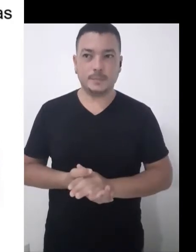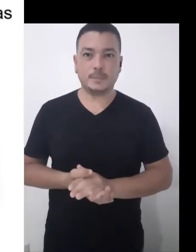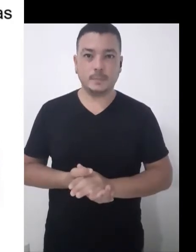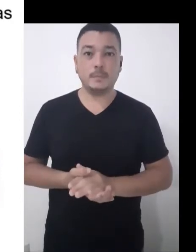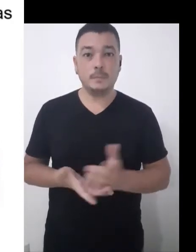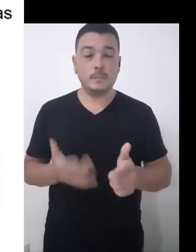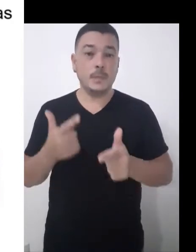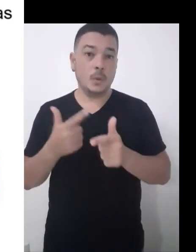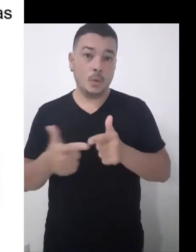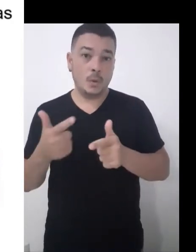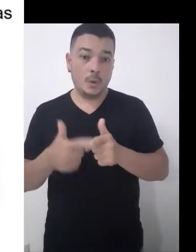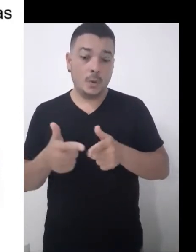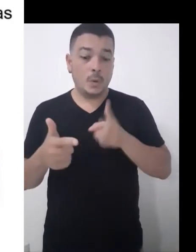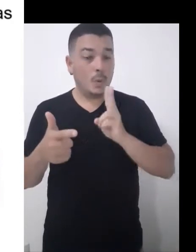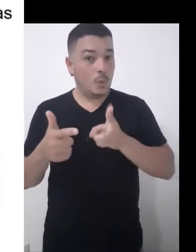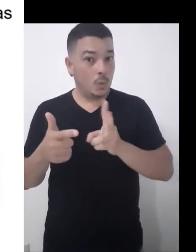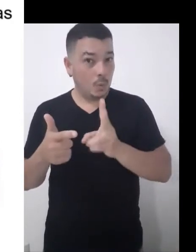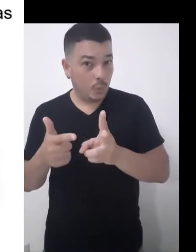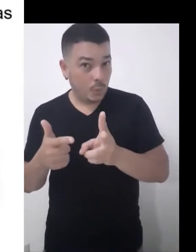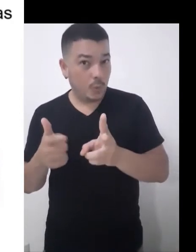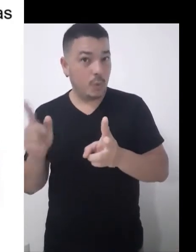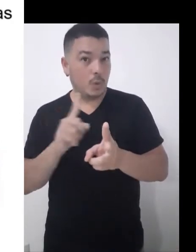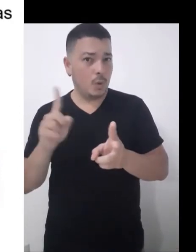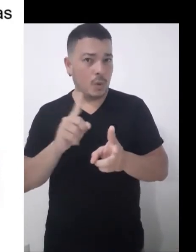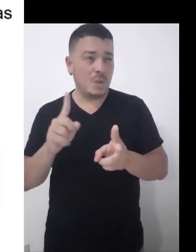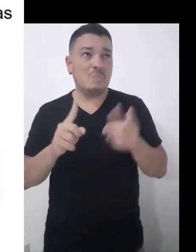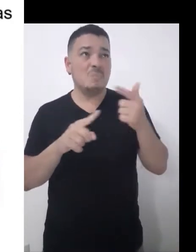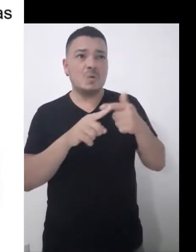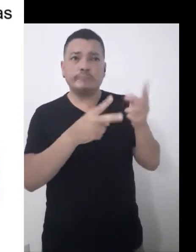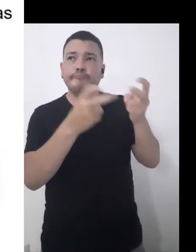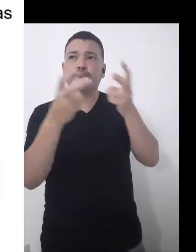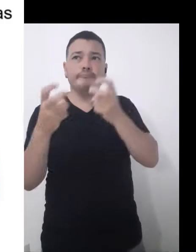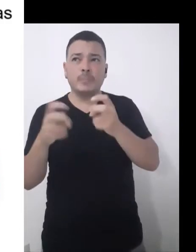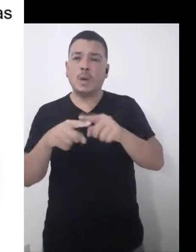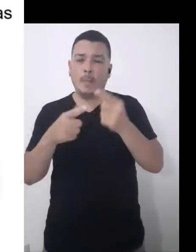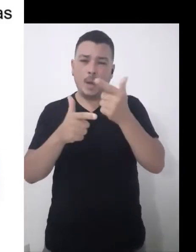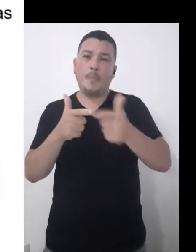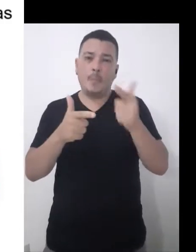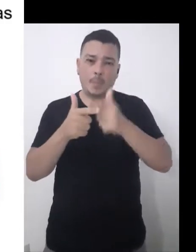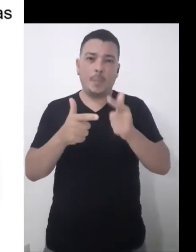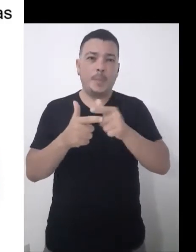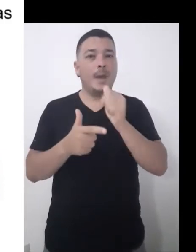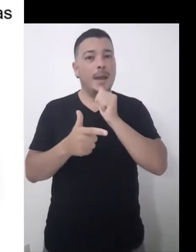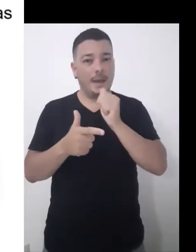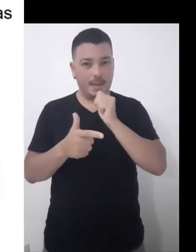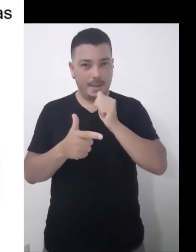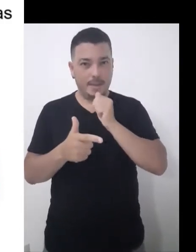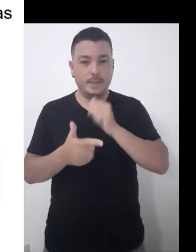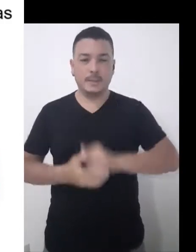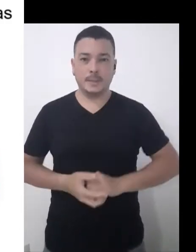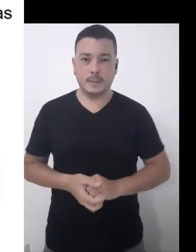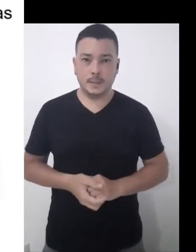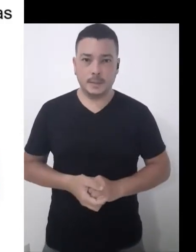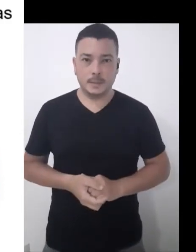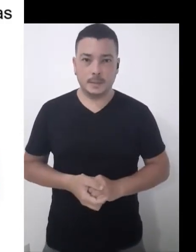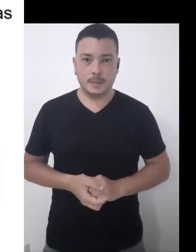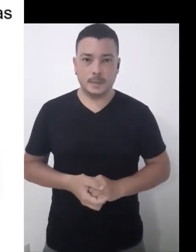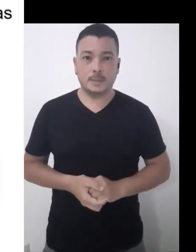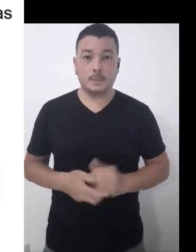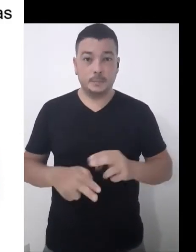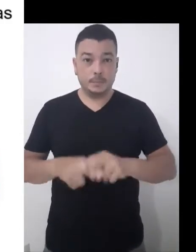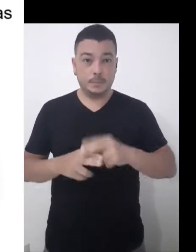problema tão notável, mas ainda é um problema em memórias do tipo dinâmico. Então,